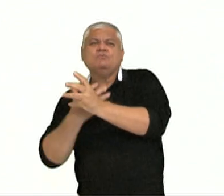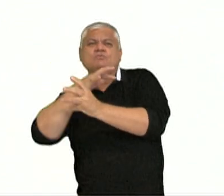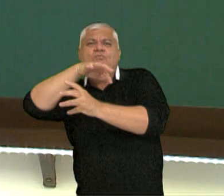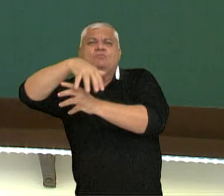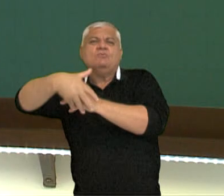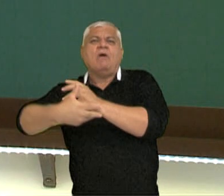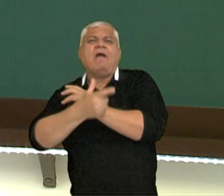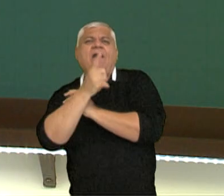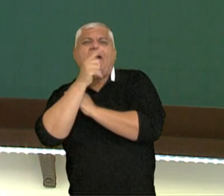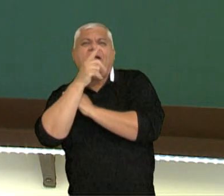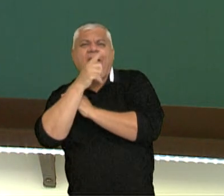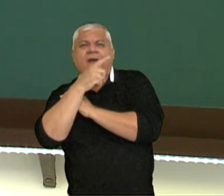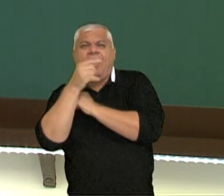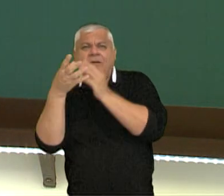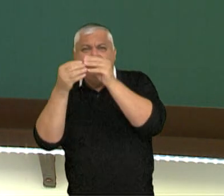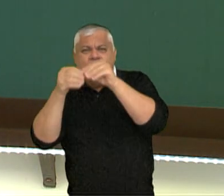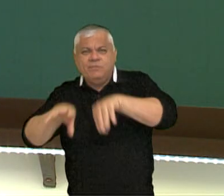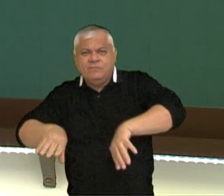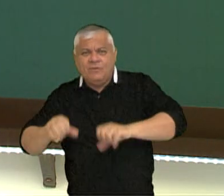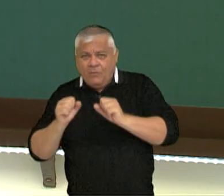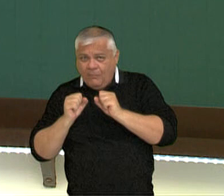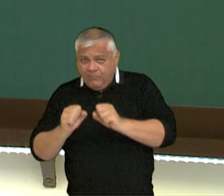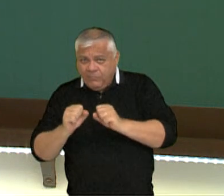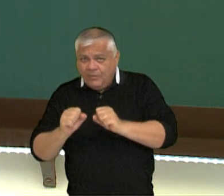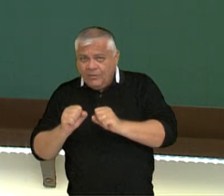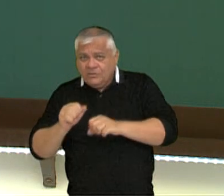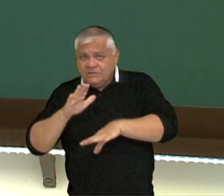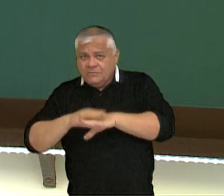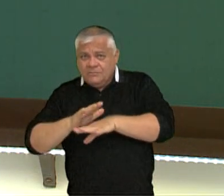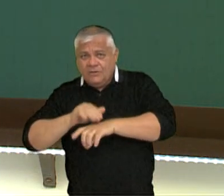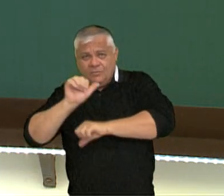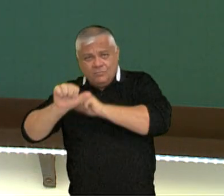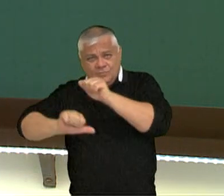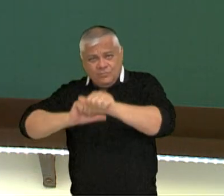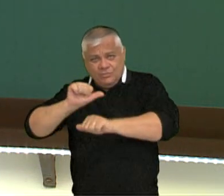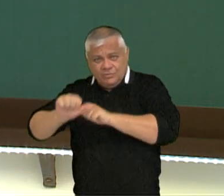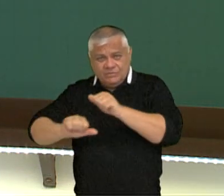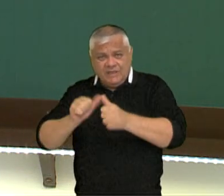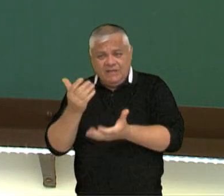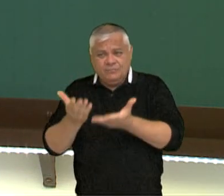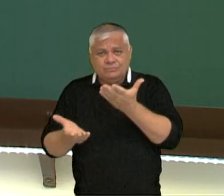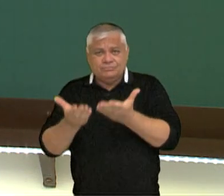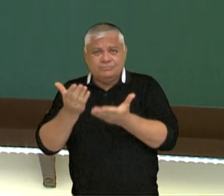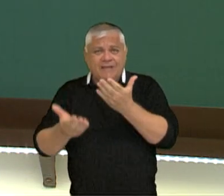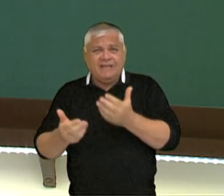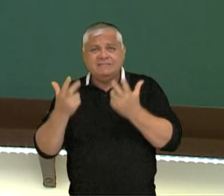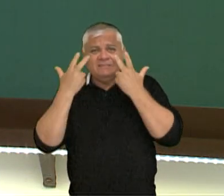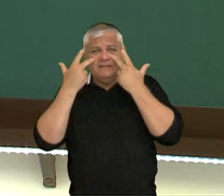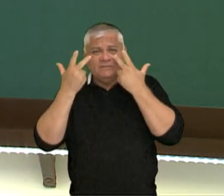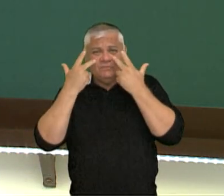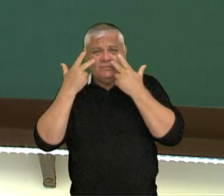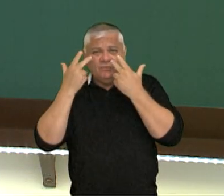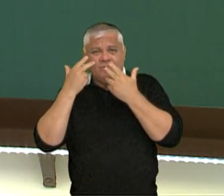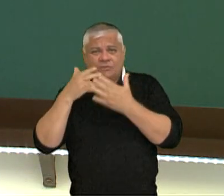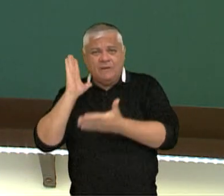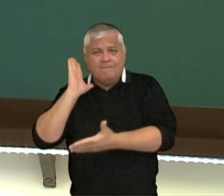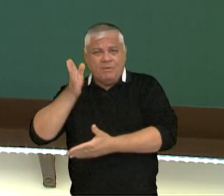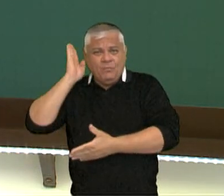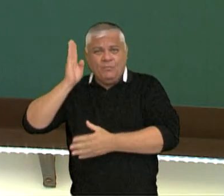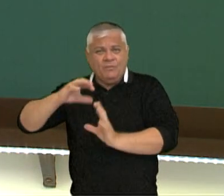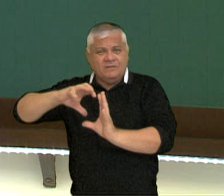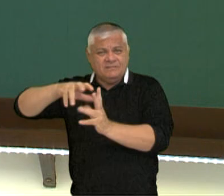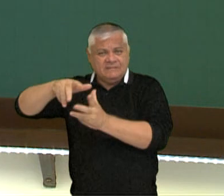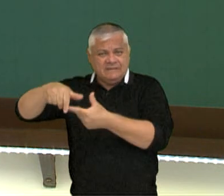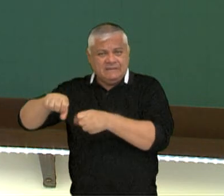humano conseguir prejudicar esses espaços, modificar o equilíbrio natural e causar impactos negativos